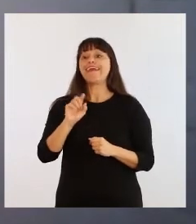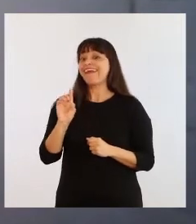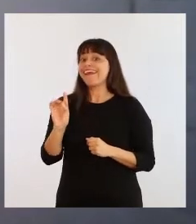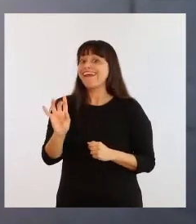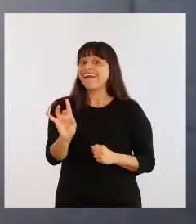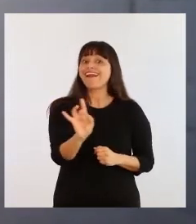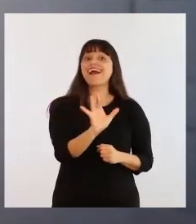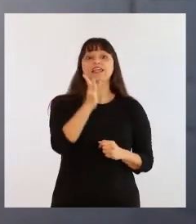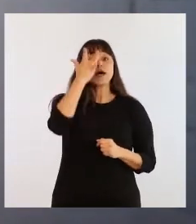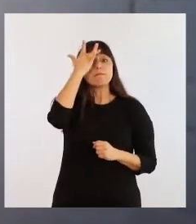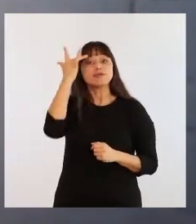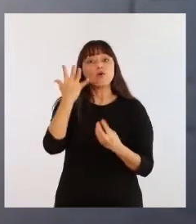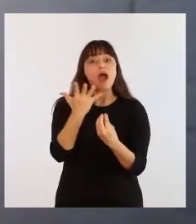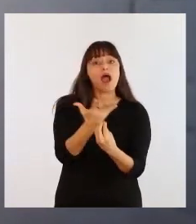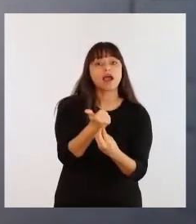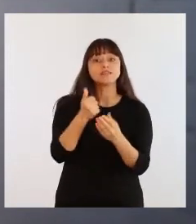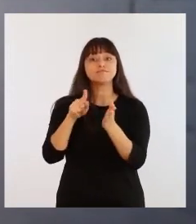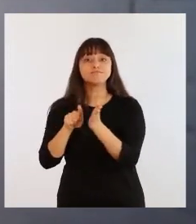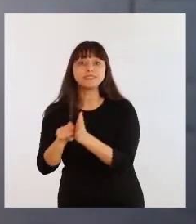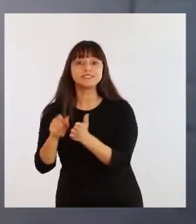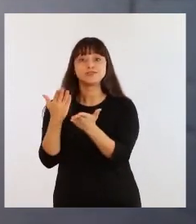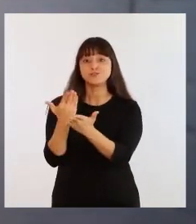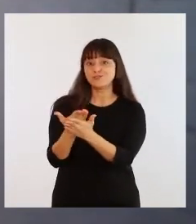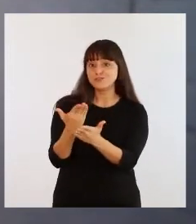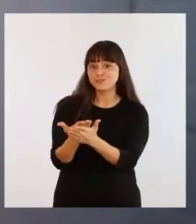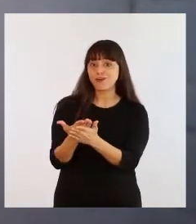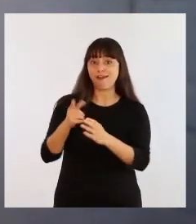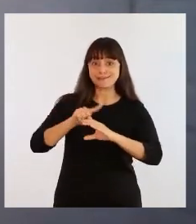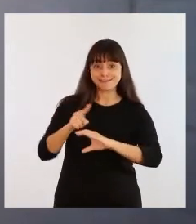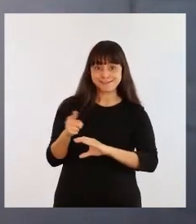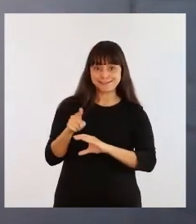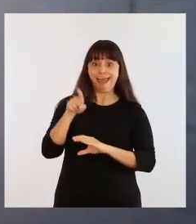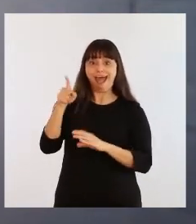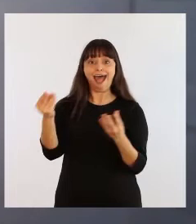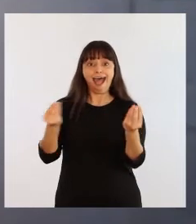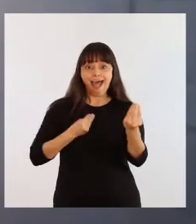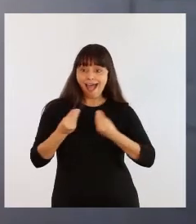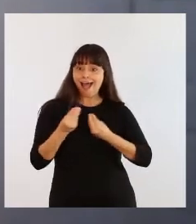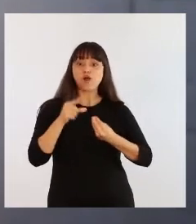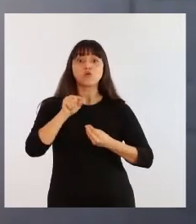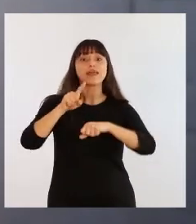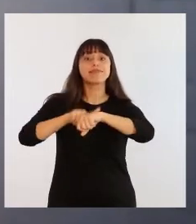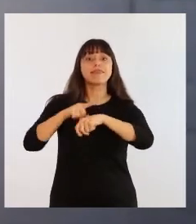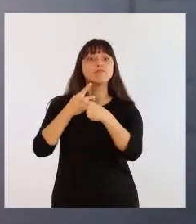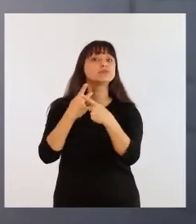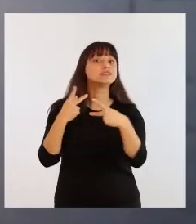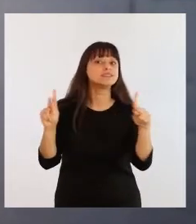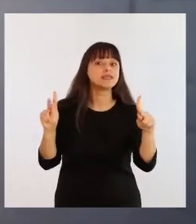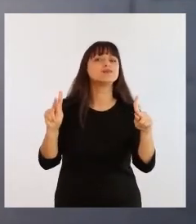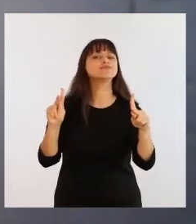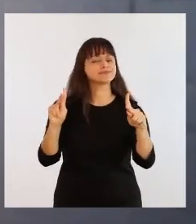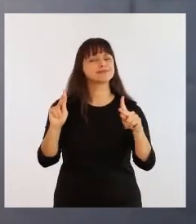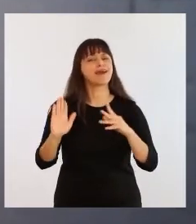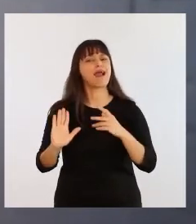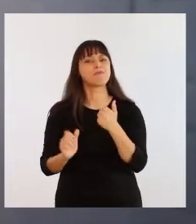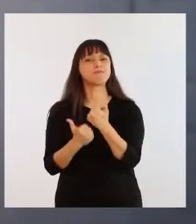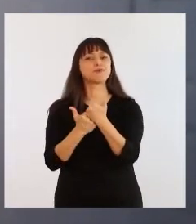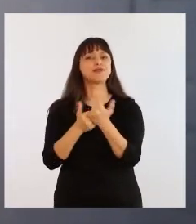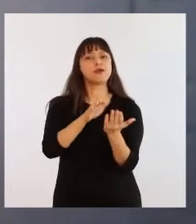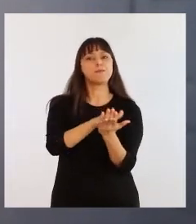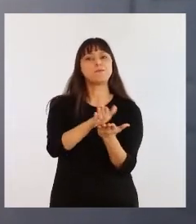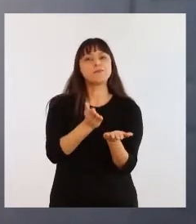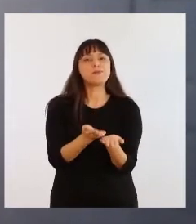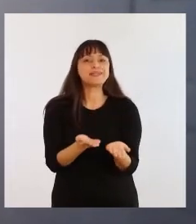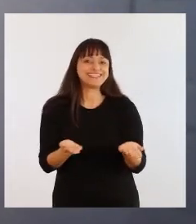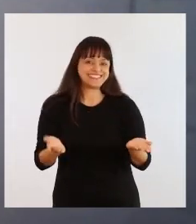uma dessas pessoas que colaboraram com a publicação e que dedicaram também um pouco do seu tempo para contribuir aqui